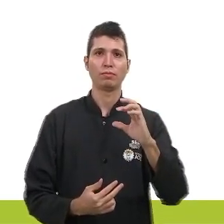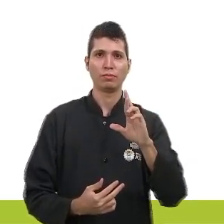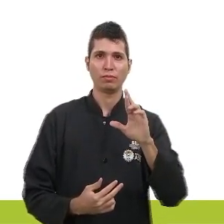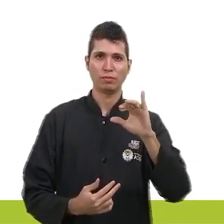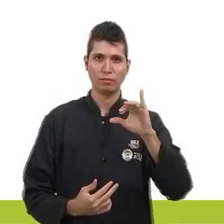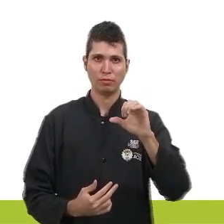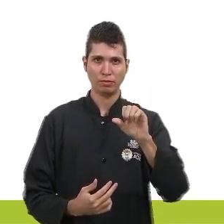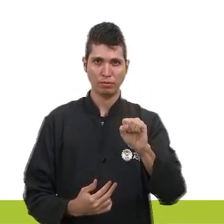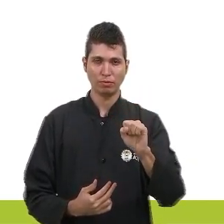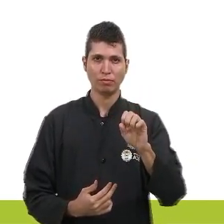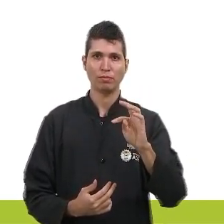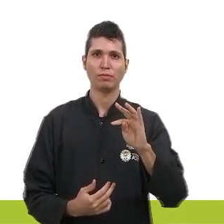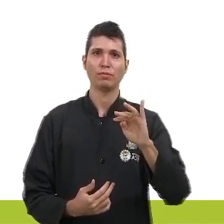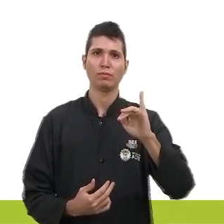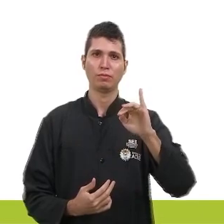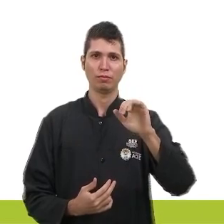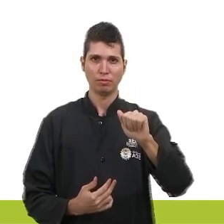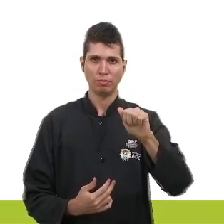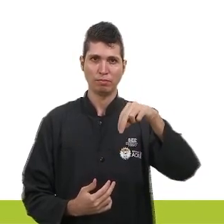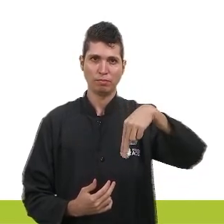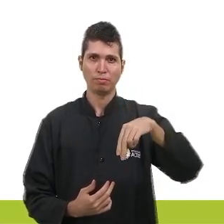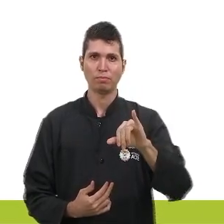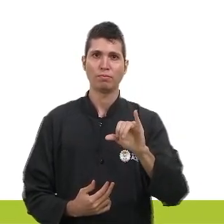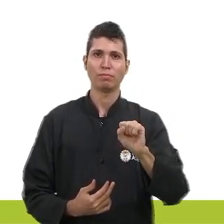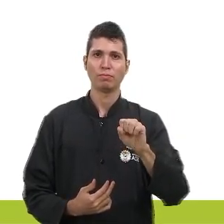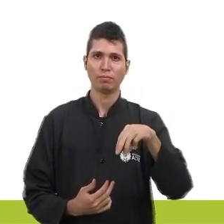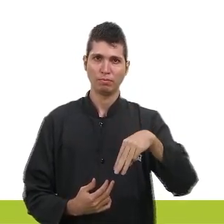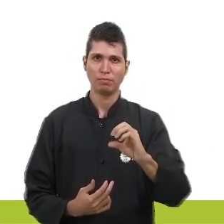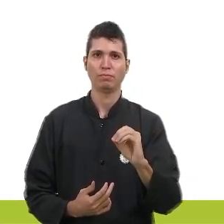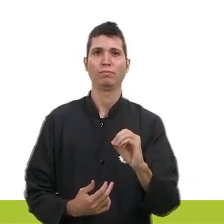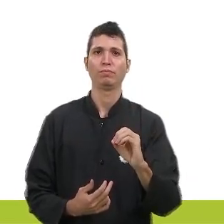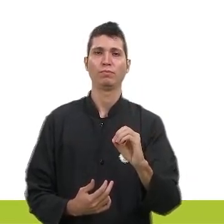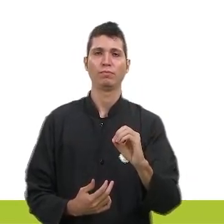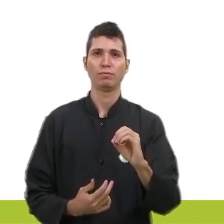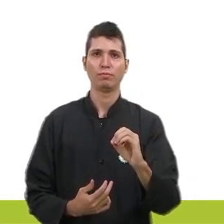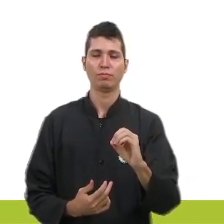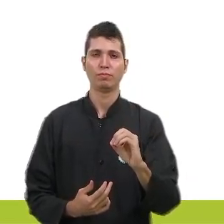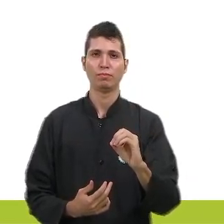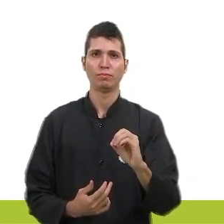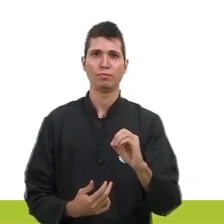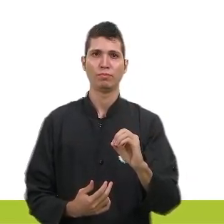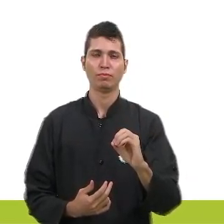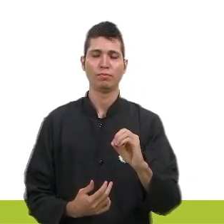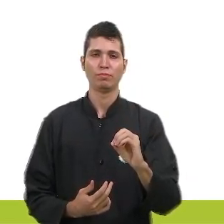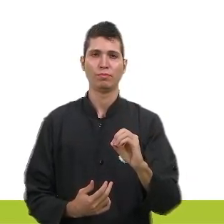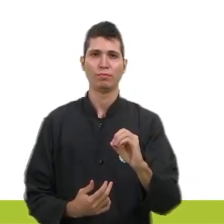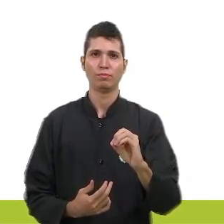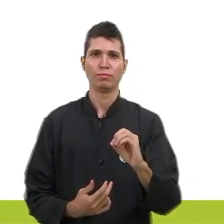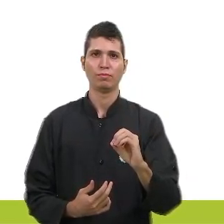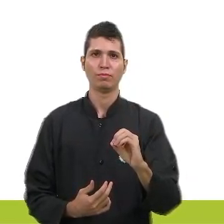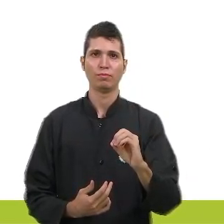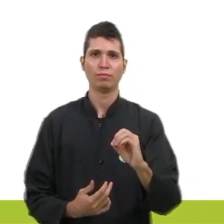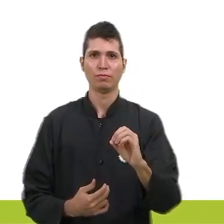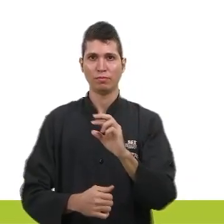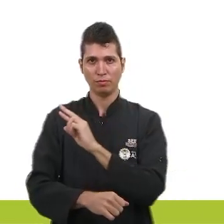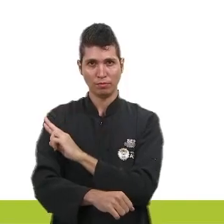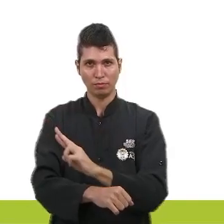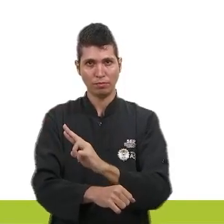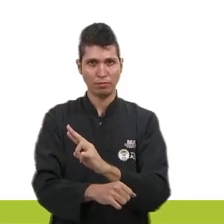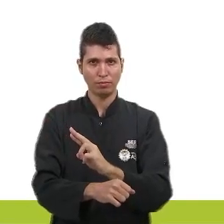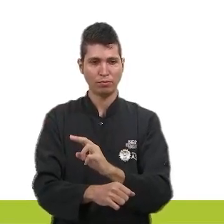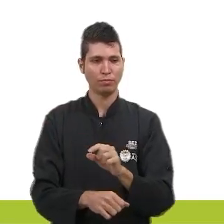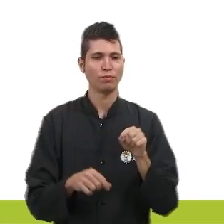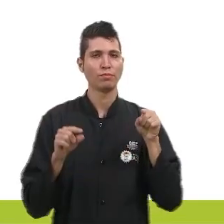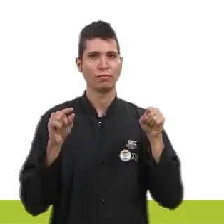O cristianismo, galera. Então, o cristianismo, né, que é uma religião seguida por